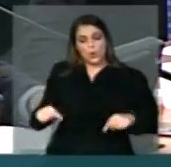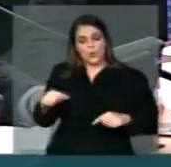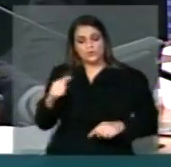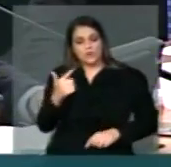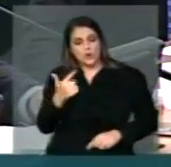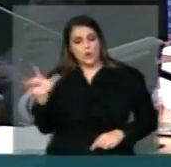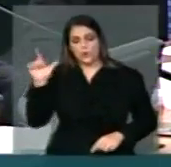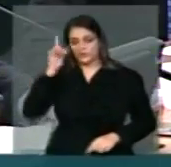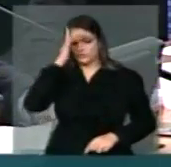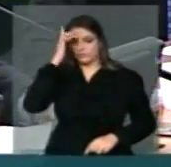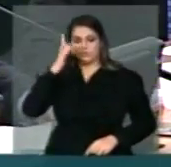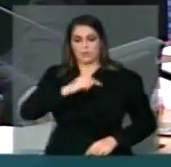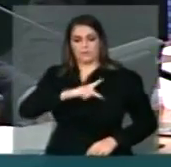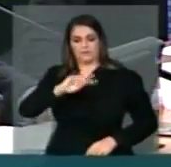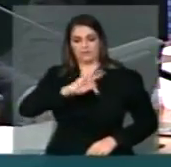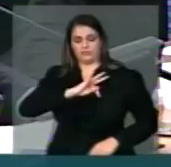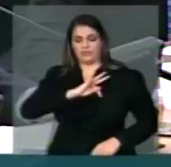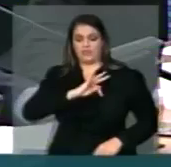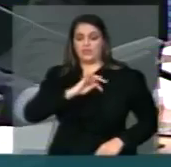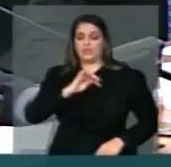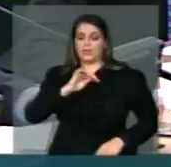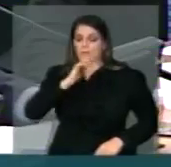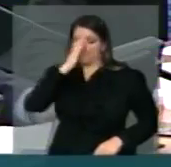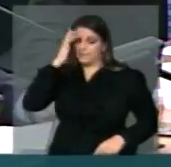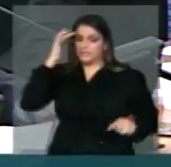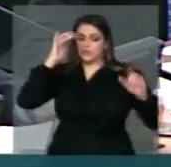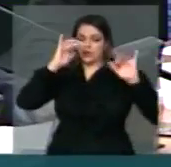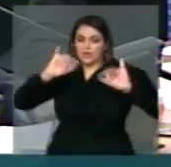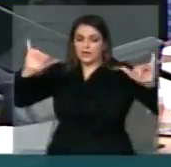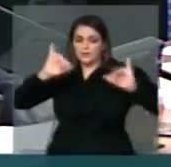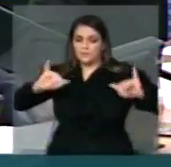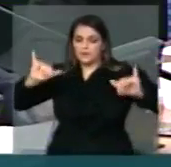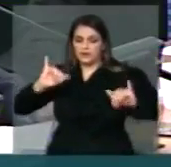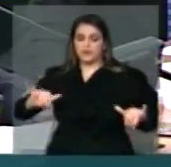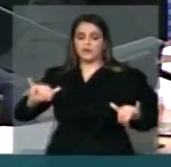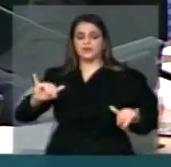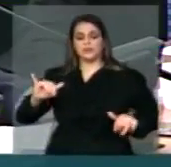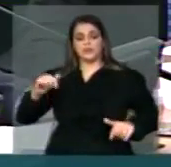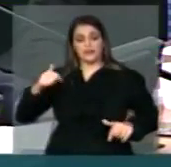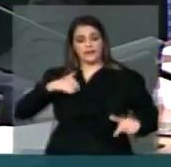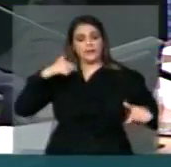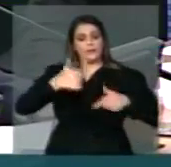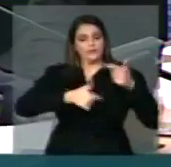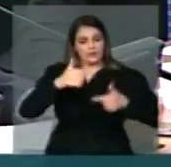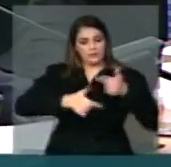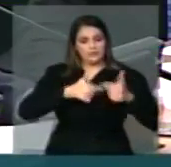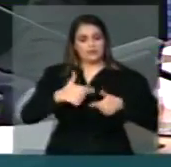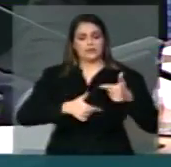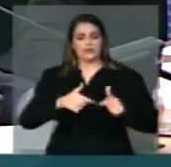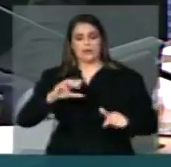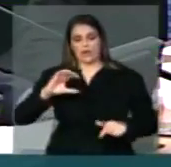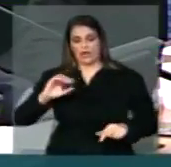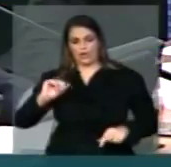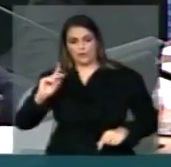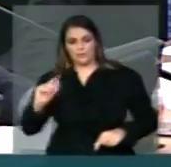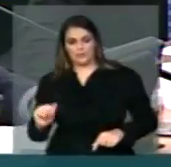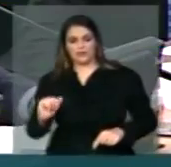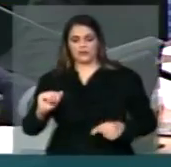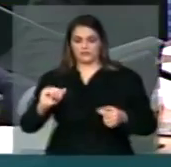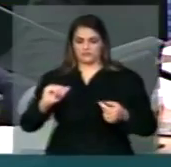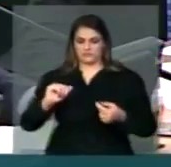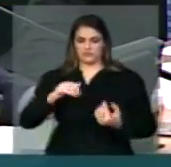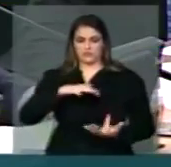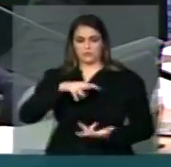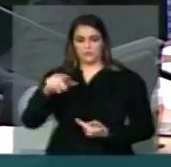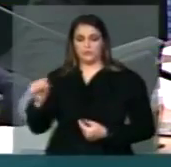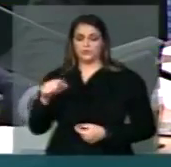todos estavam em campanhas eleitorais, eu tendo que dividir esse tempo, eu vinha a Brasília. Era período pós-Copa do Mundo, estava vivendo um recesso branco, porque não tínhamos